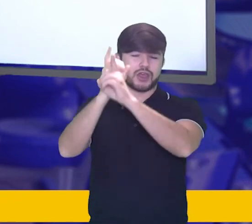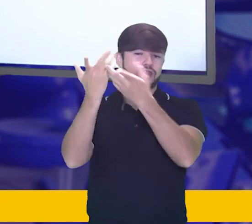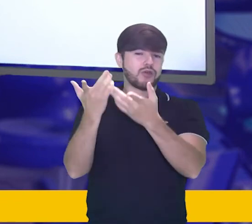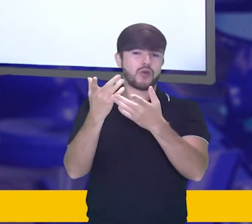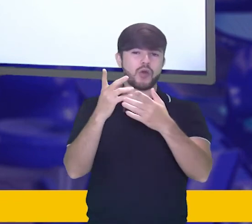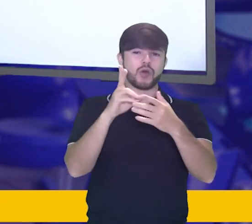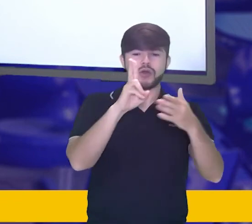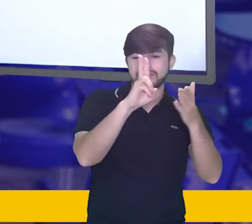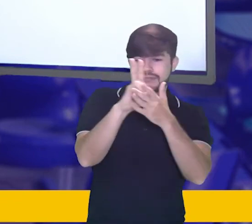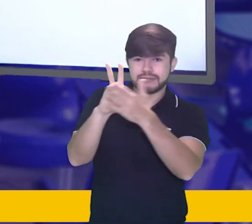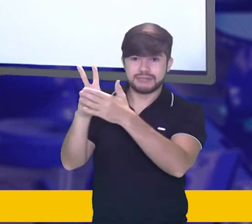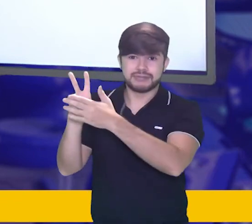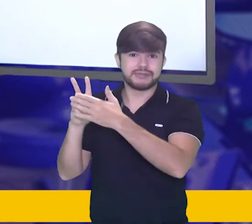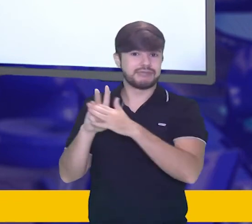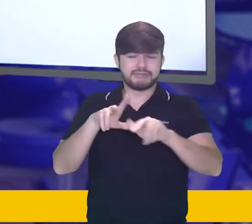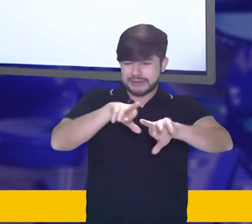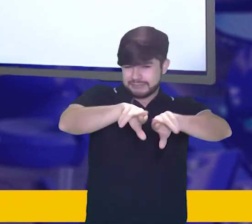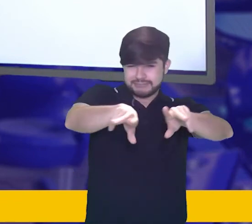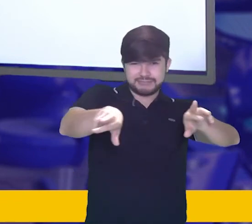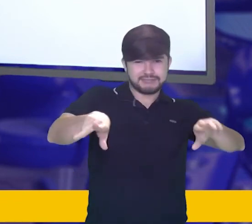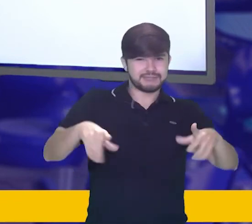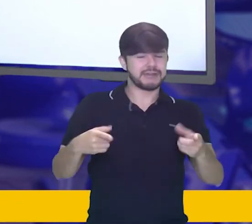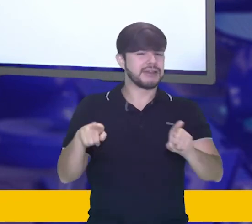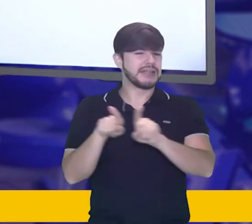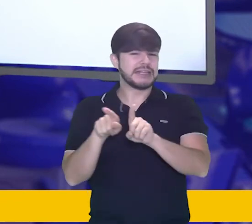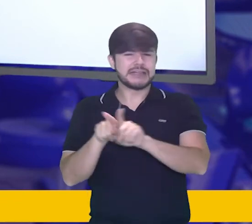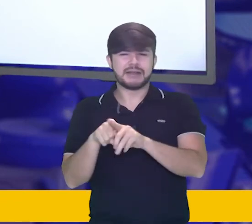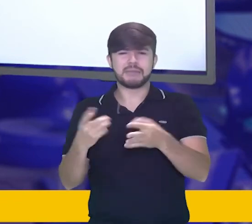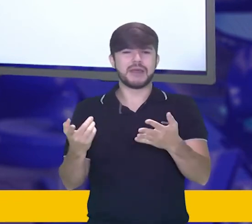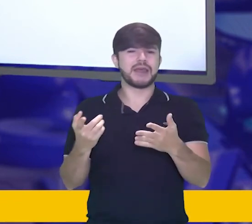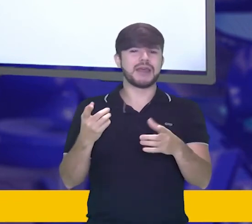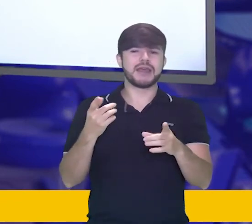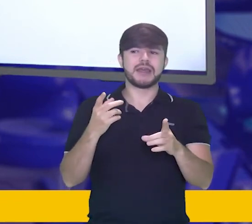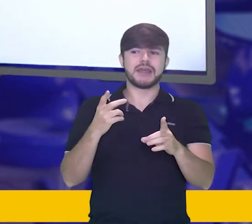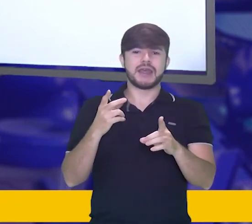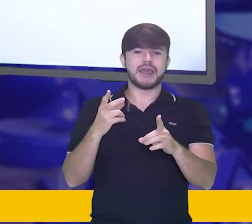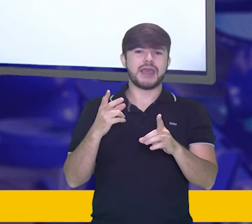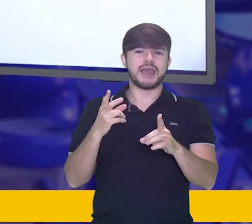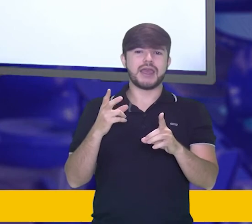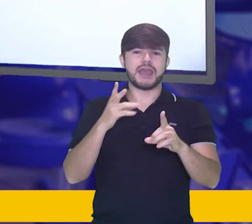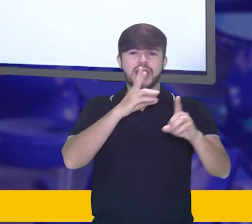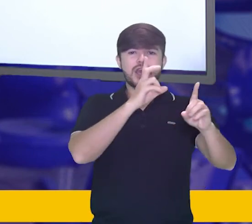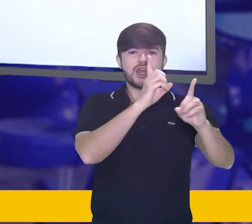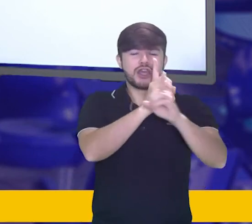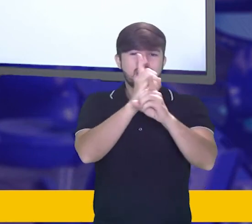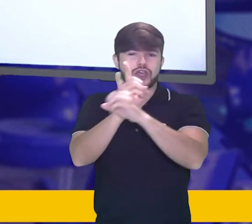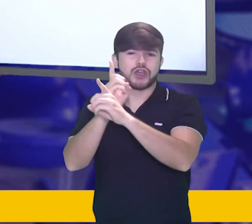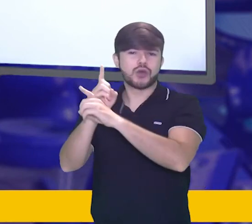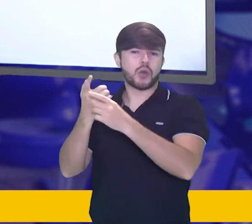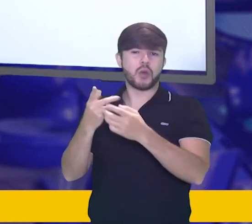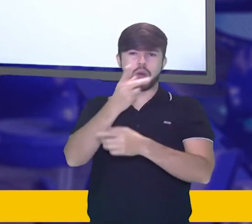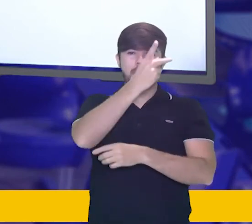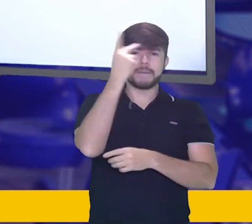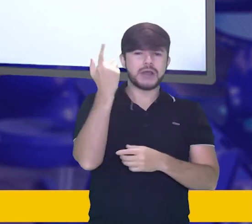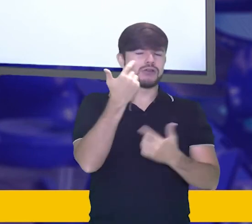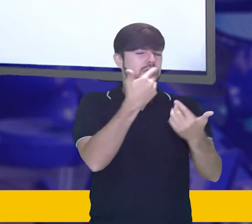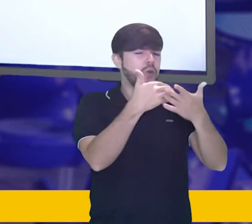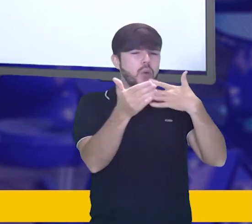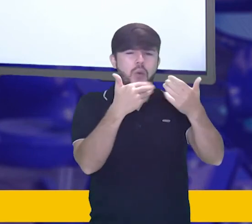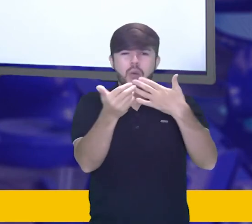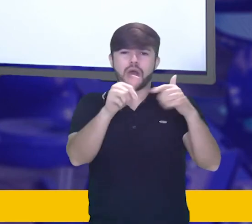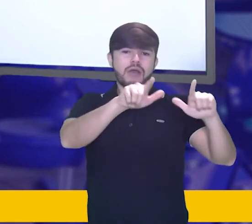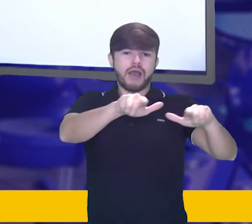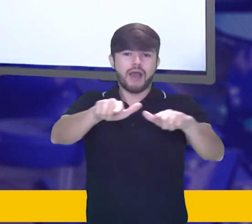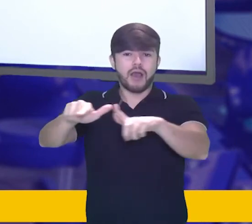outros seres da floresta, como os indígenas, como eu já disse, e também encontros com pessoas de